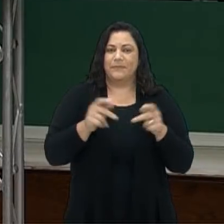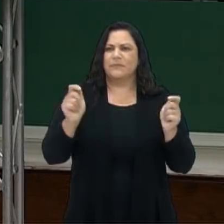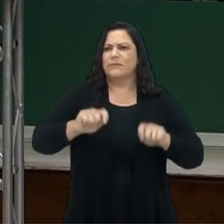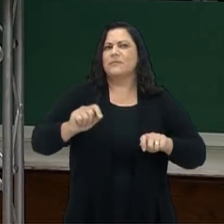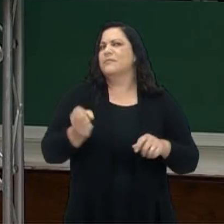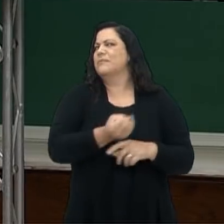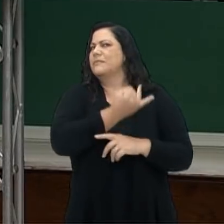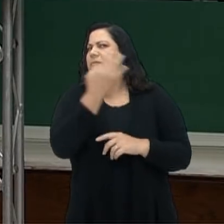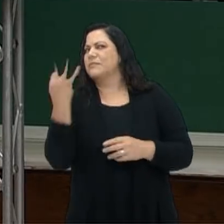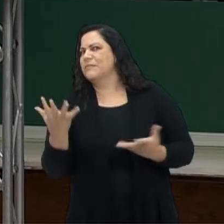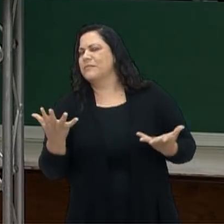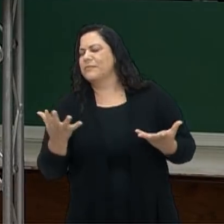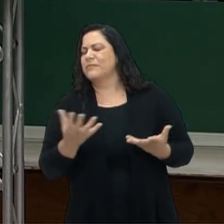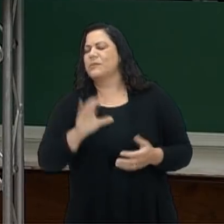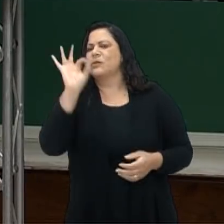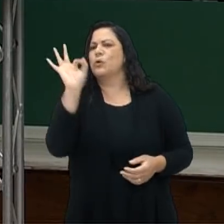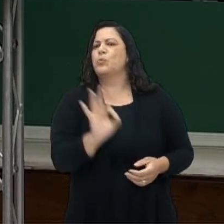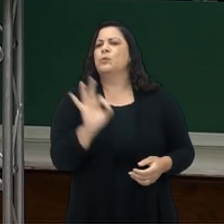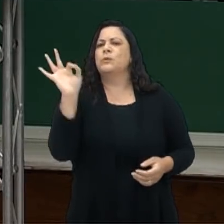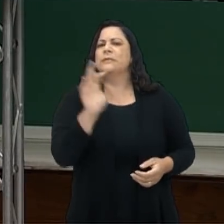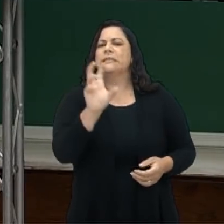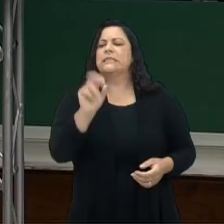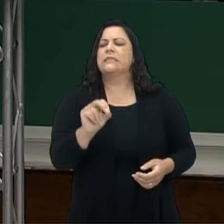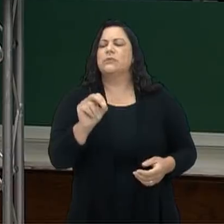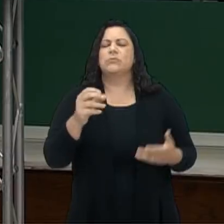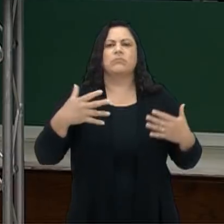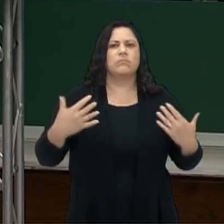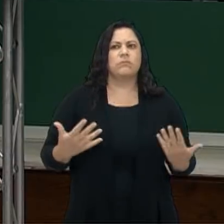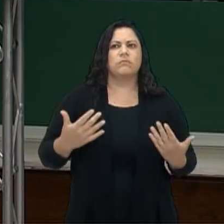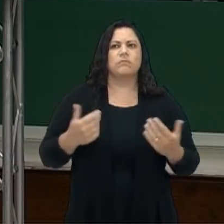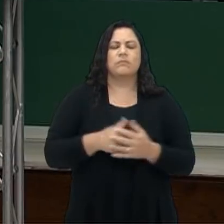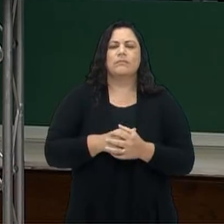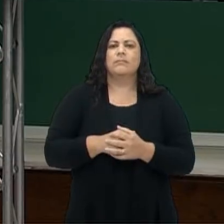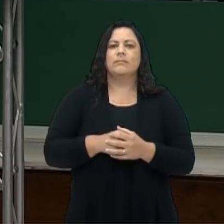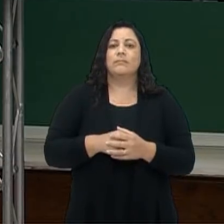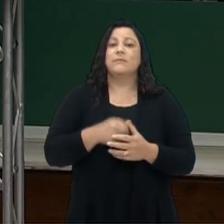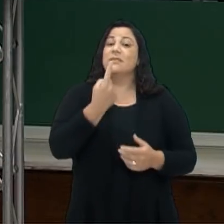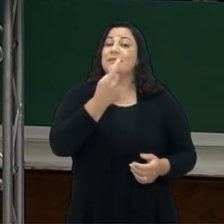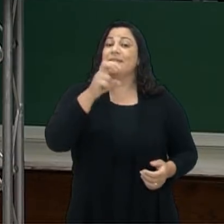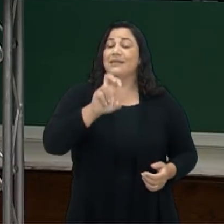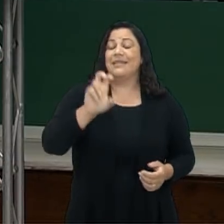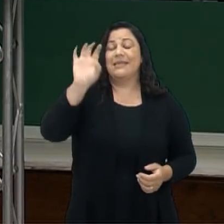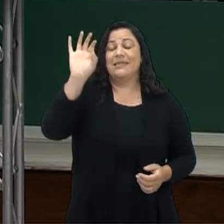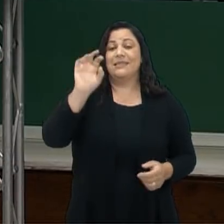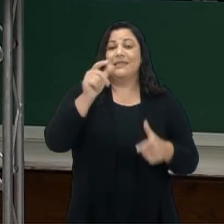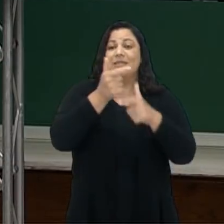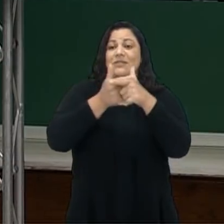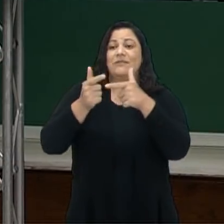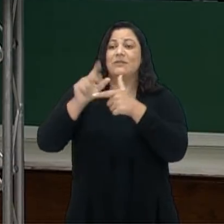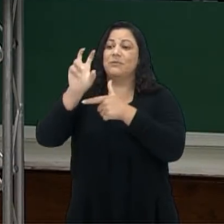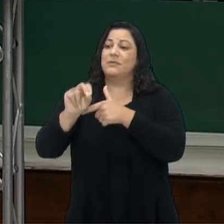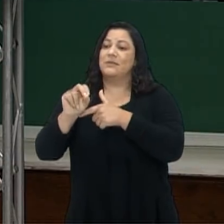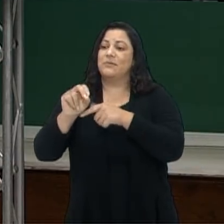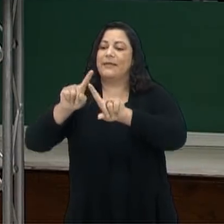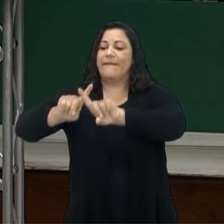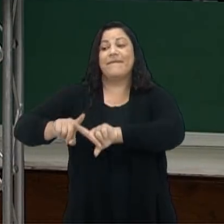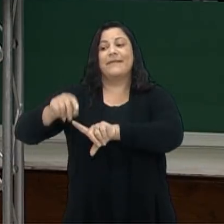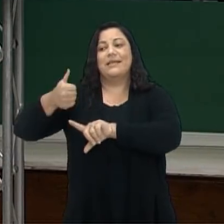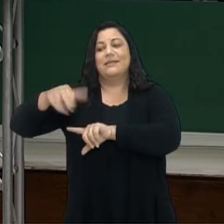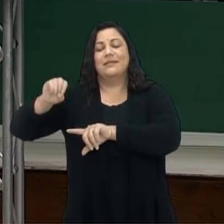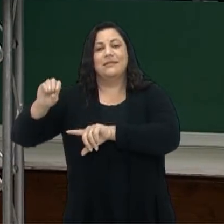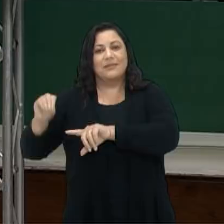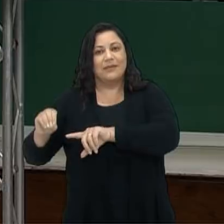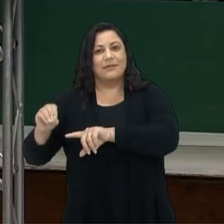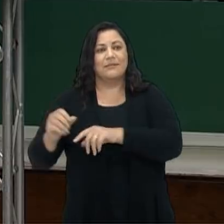cento de 50? Eu faço 15 divididos por 50 vezes 100. As 15 pessoas equivalem a